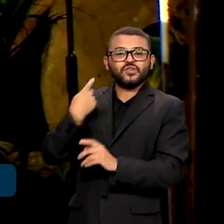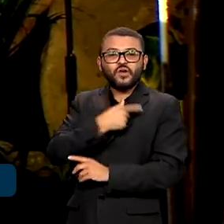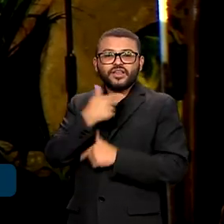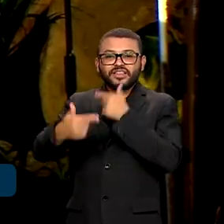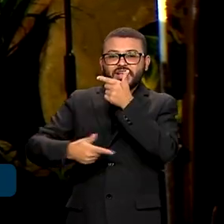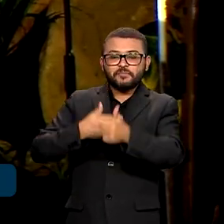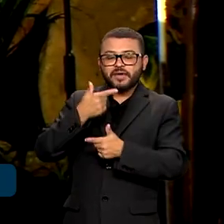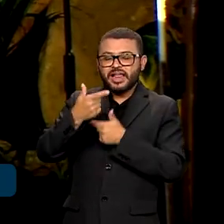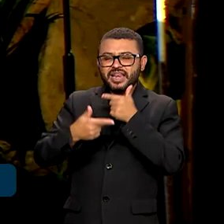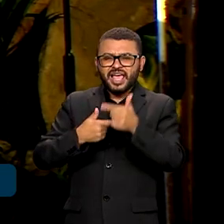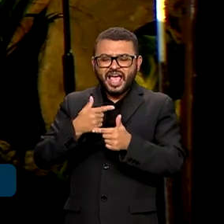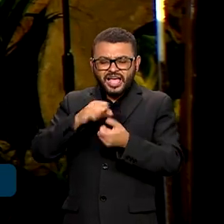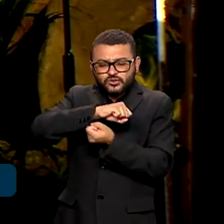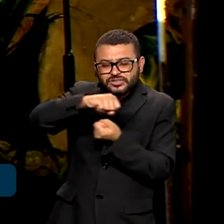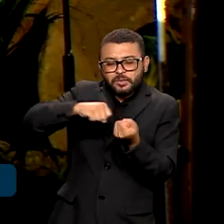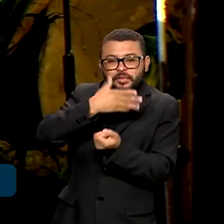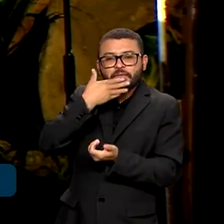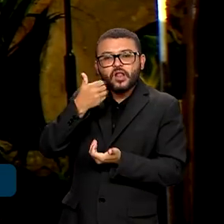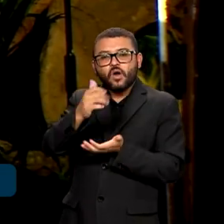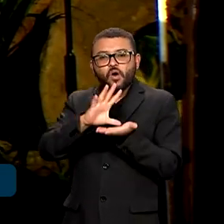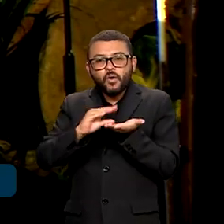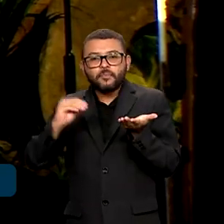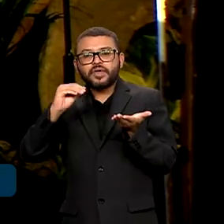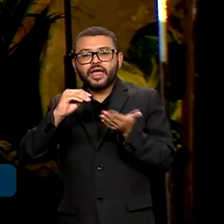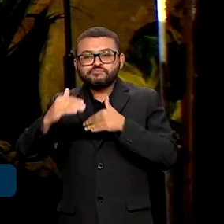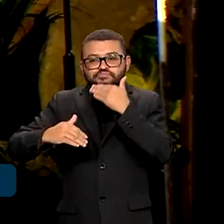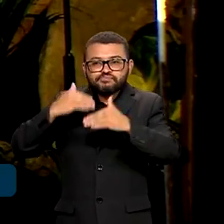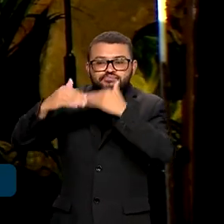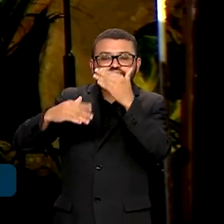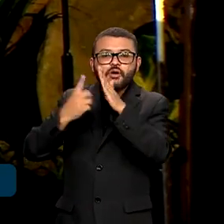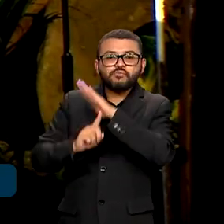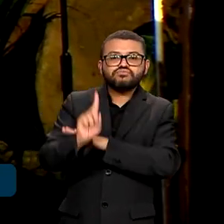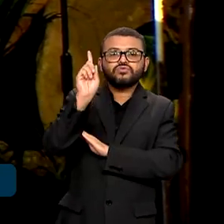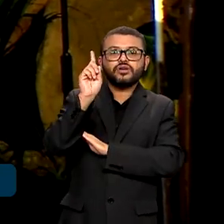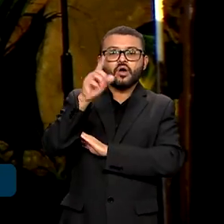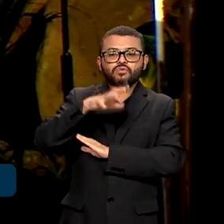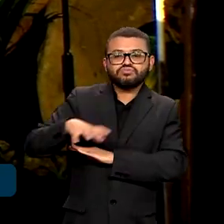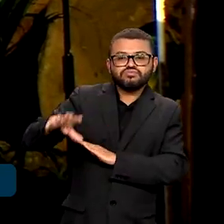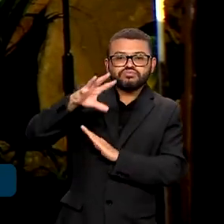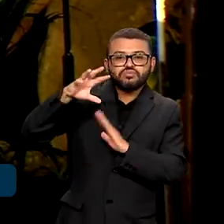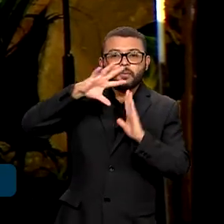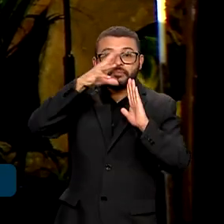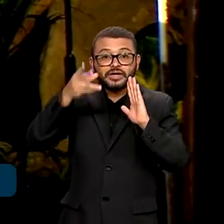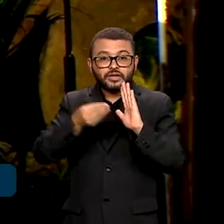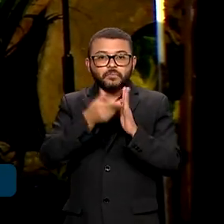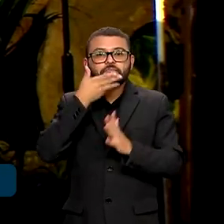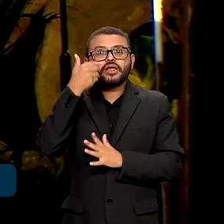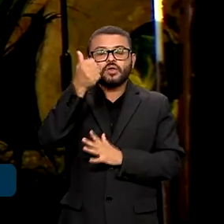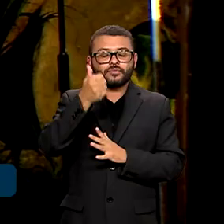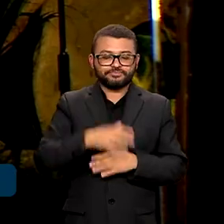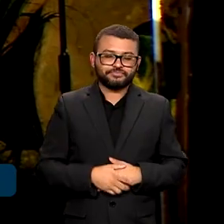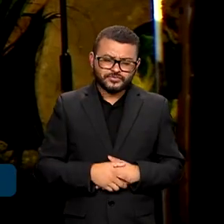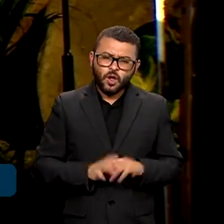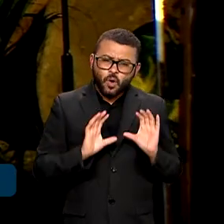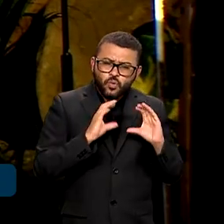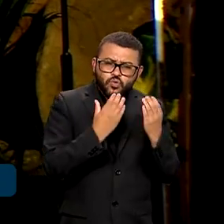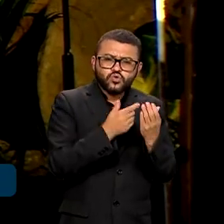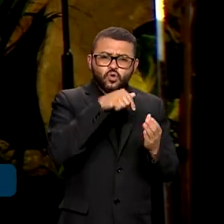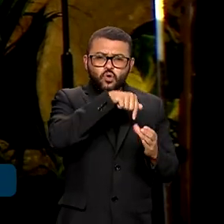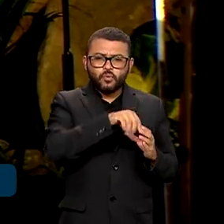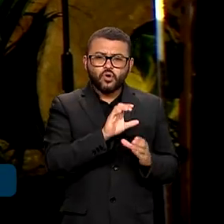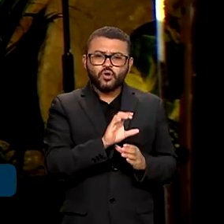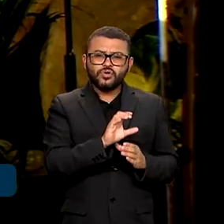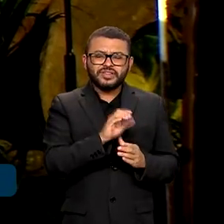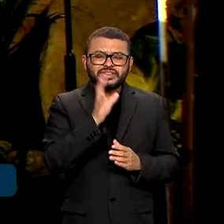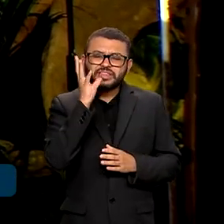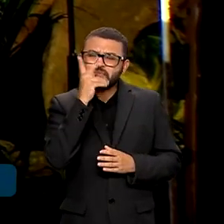um modelo sustentável de desenvolvimento para a nossa região. Que essa cúpula não demore mais